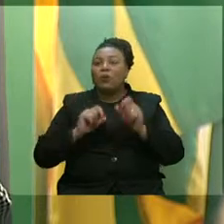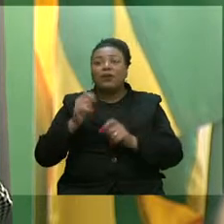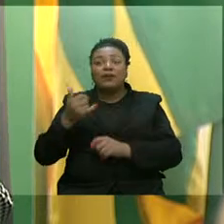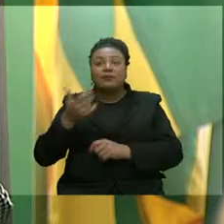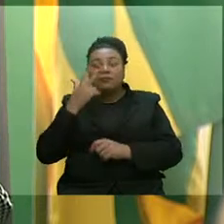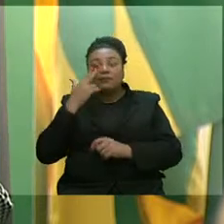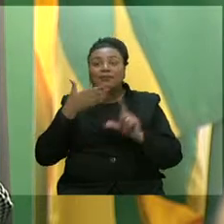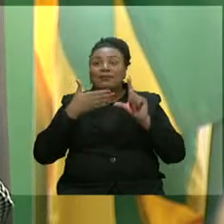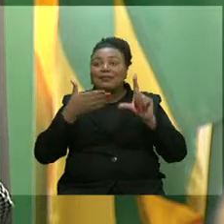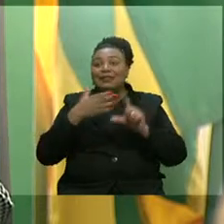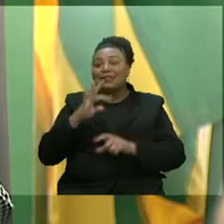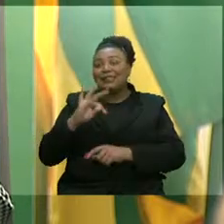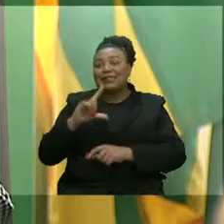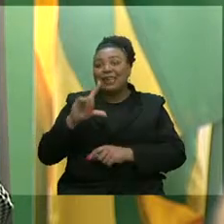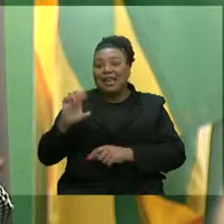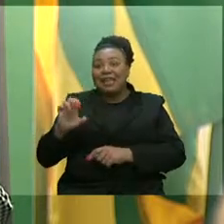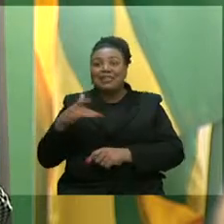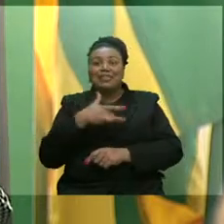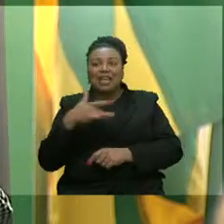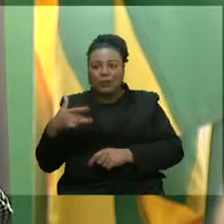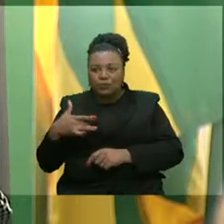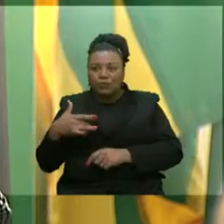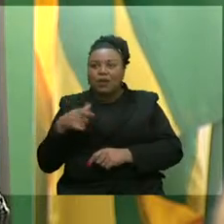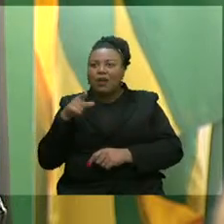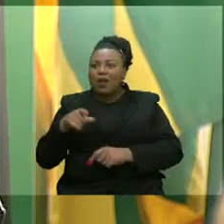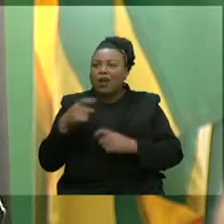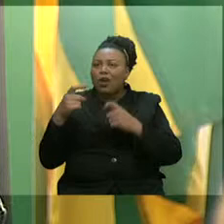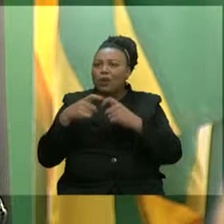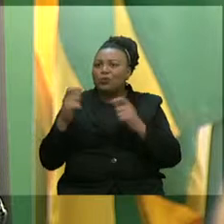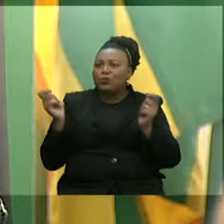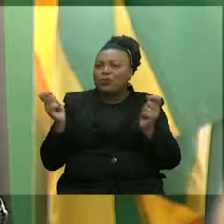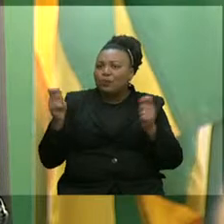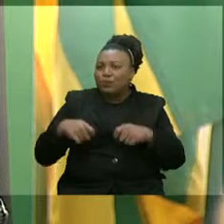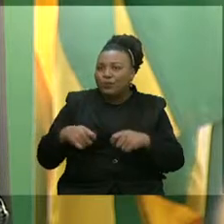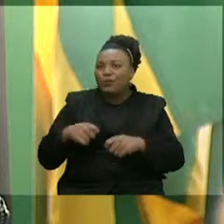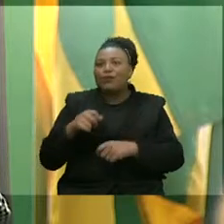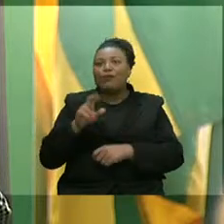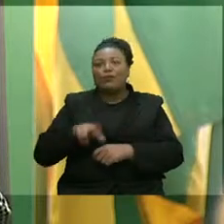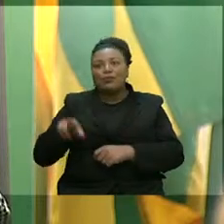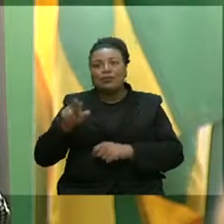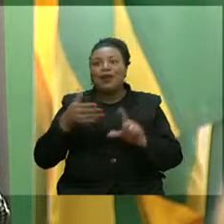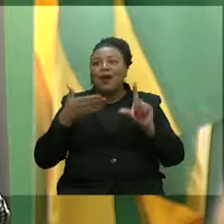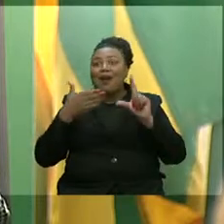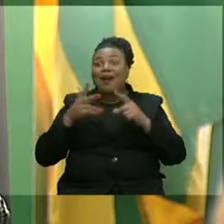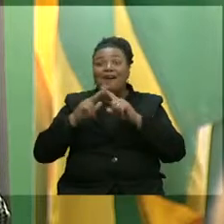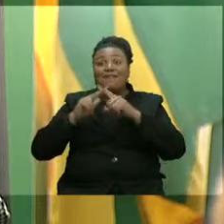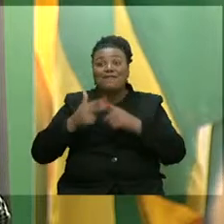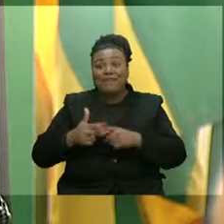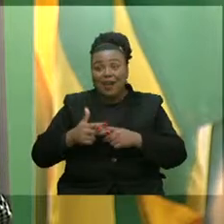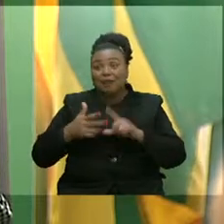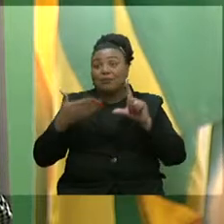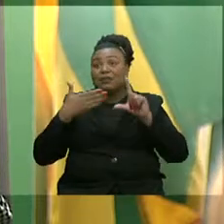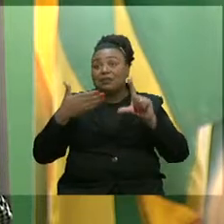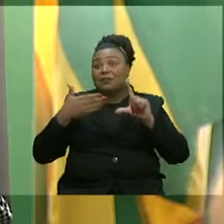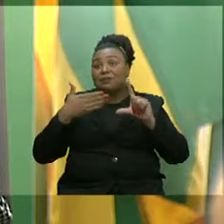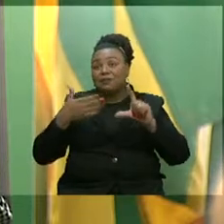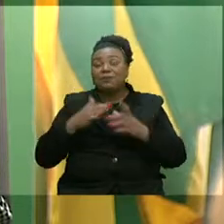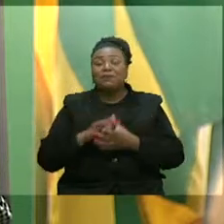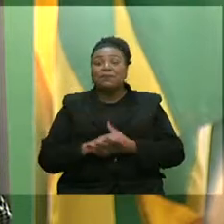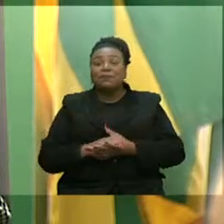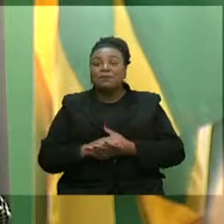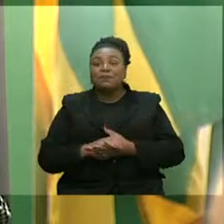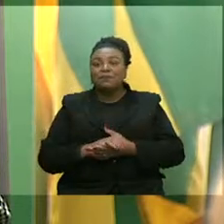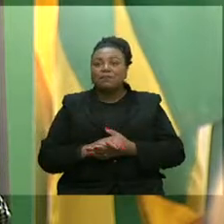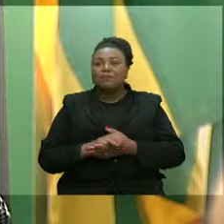do Telesaúde. Consultas aquelas que é possível usar a ferramenta